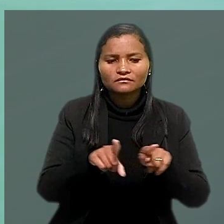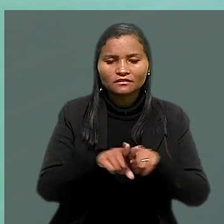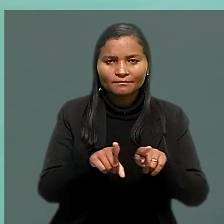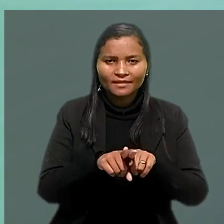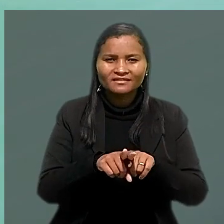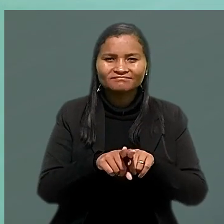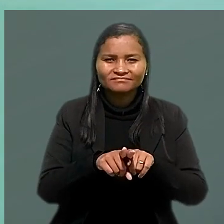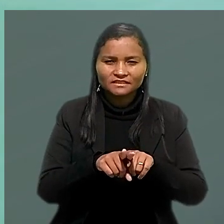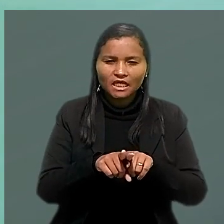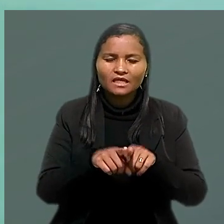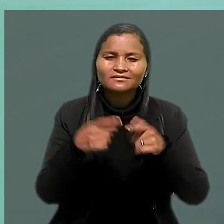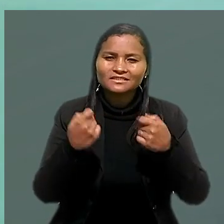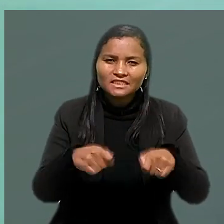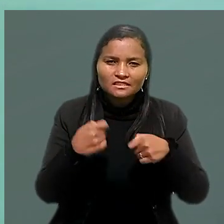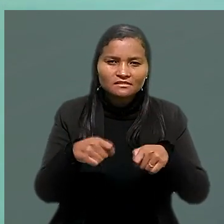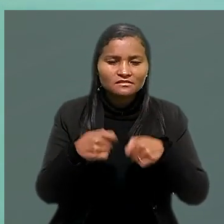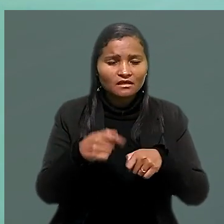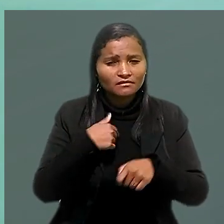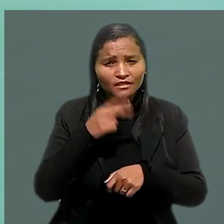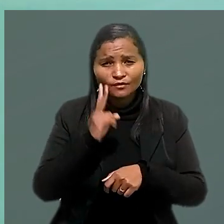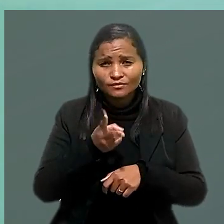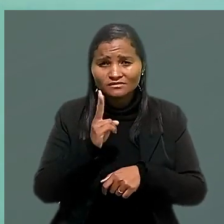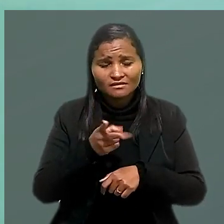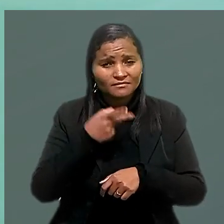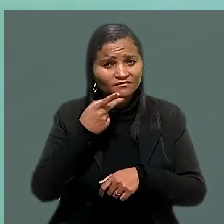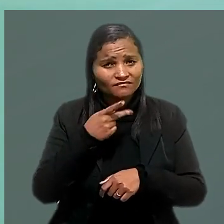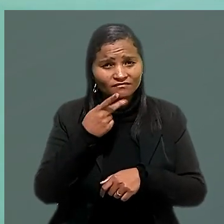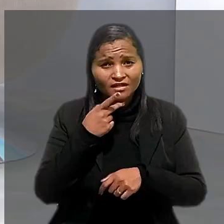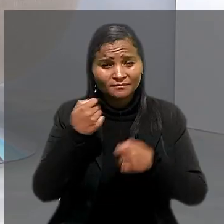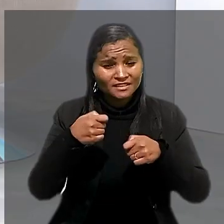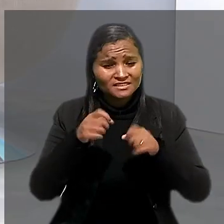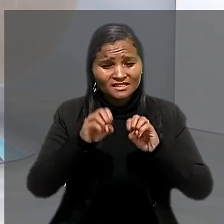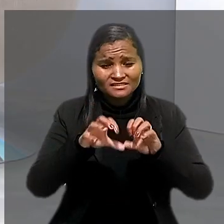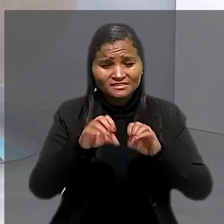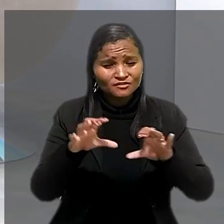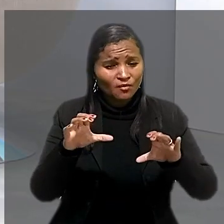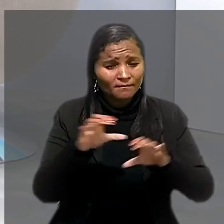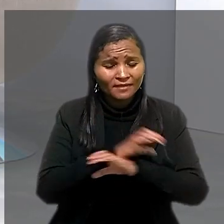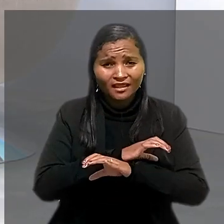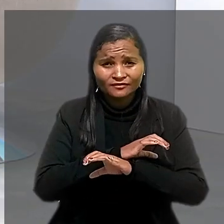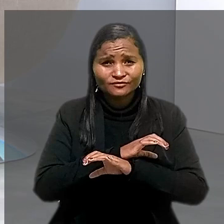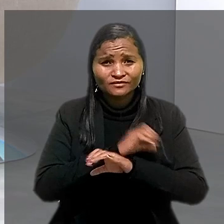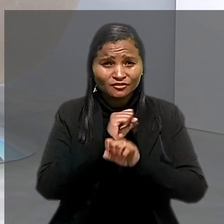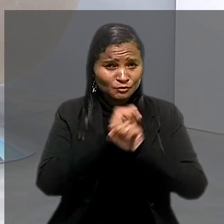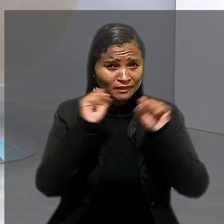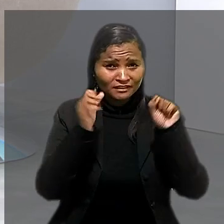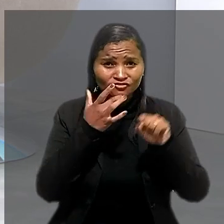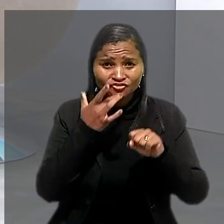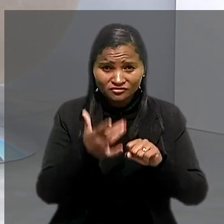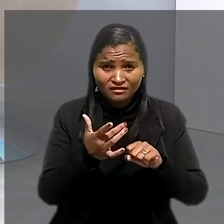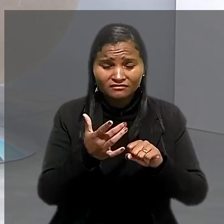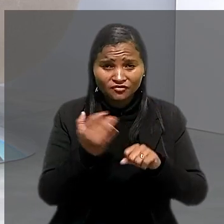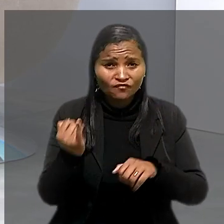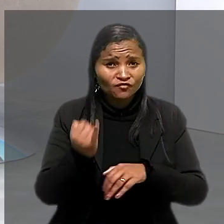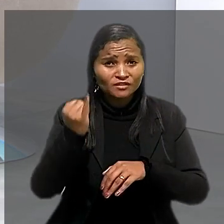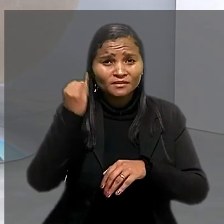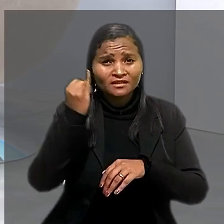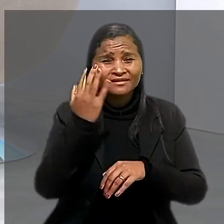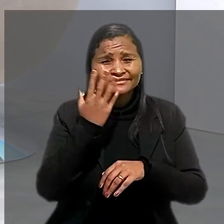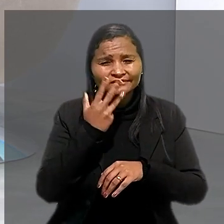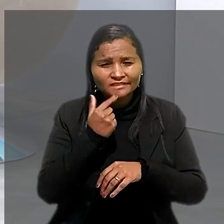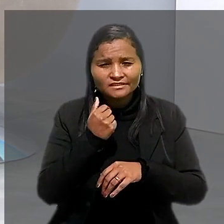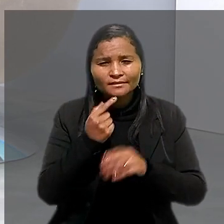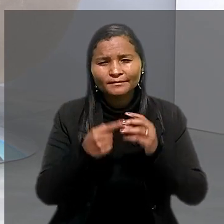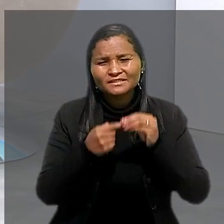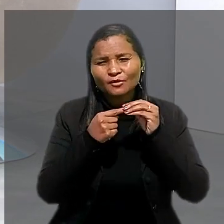escola também é necessário, sempre digo isso, o ensino integral. É fundamental que as nossas crianças, ainda mais as